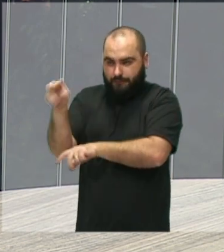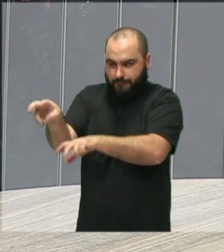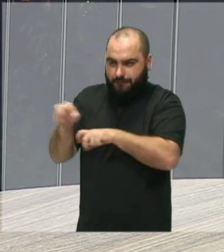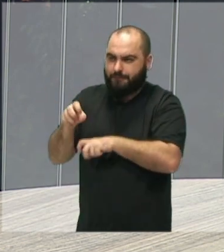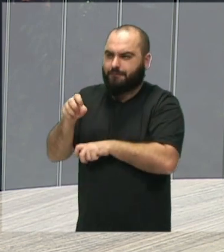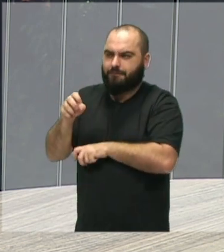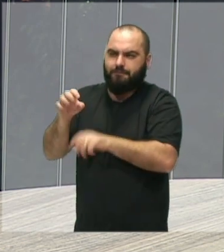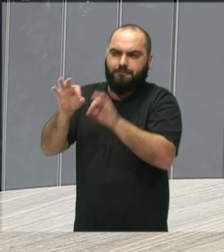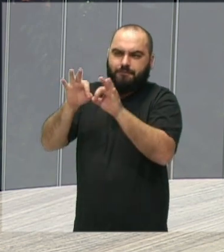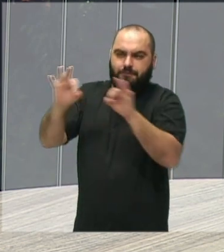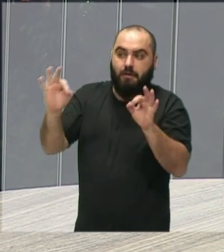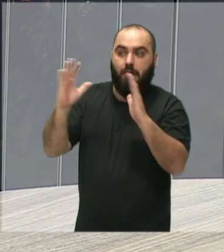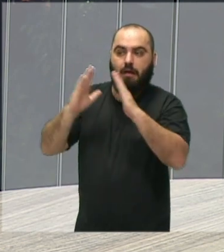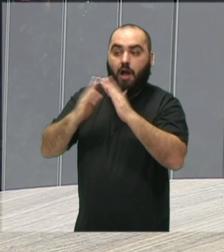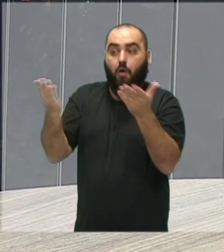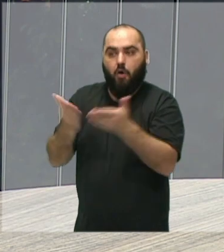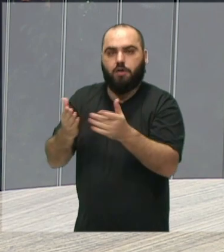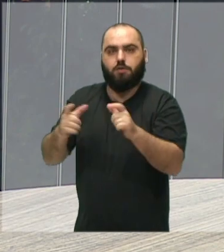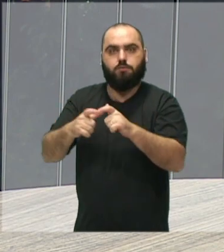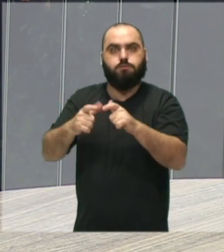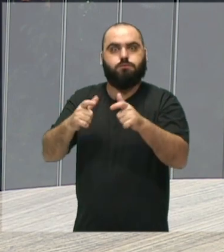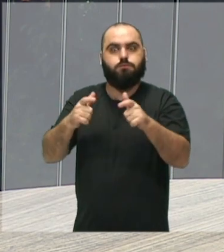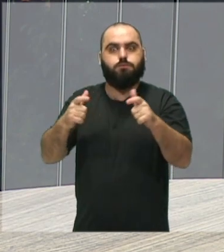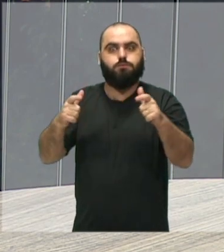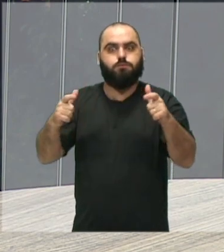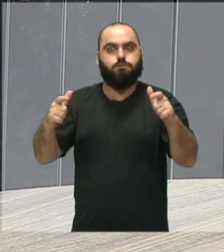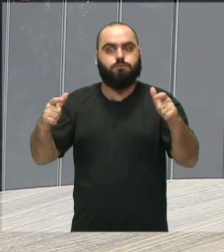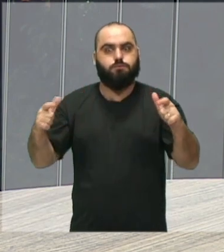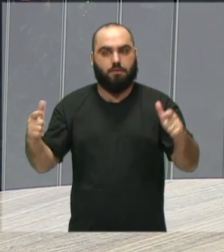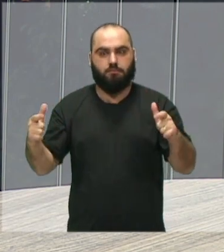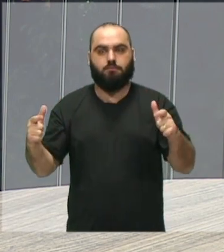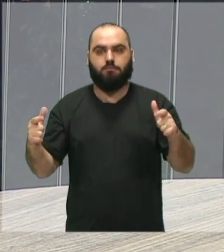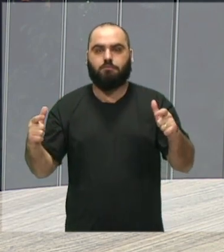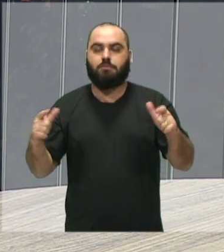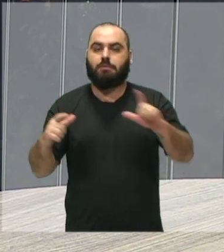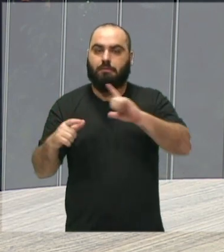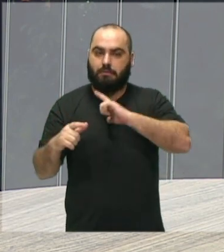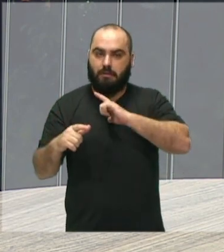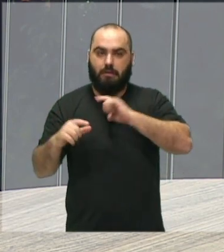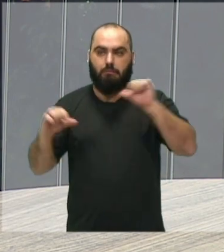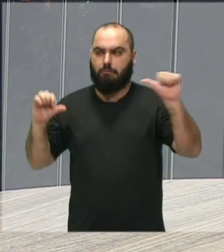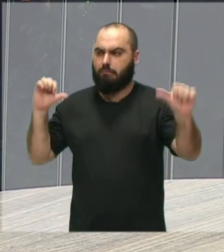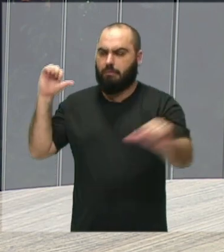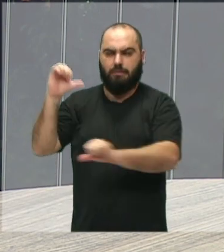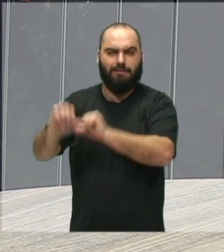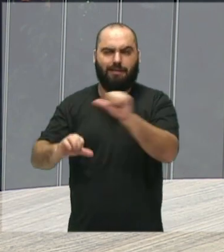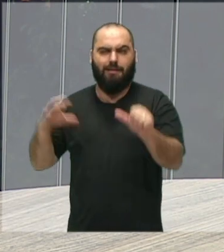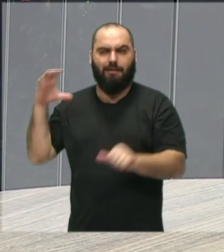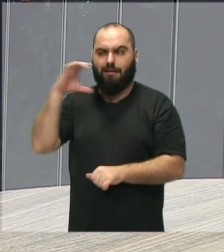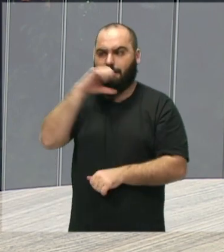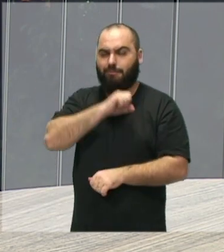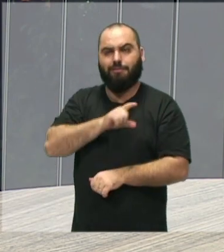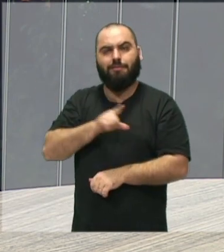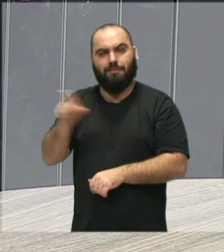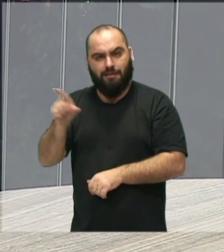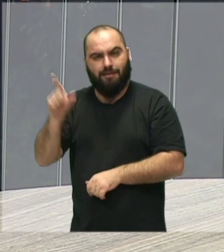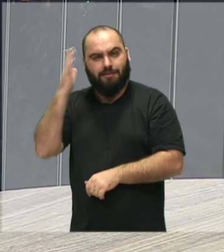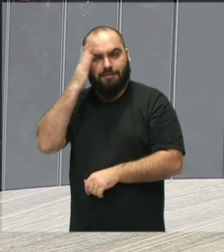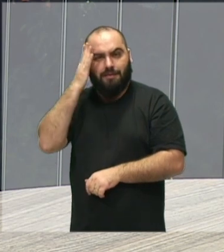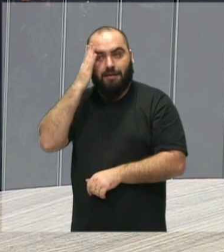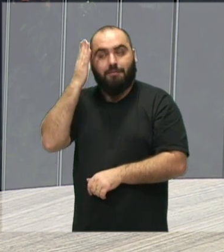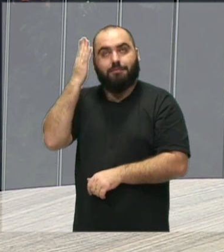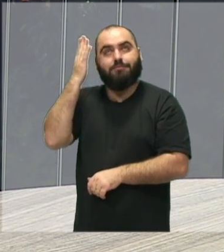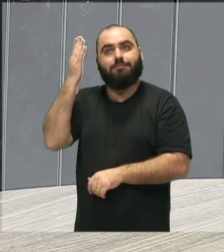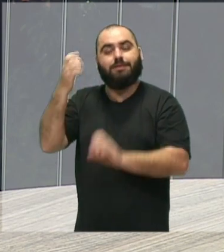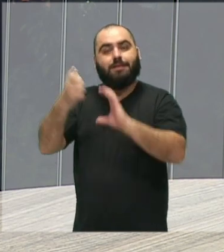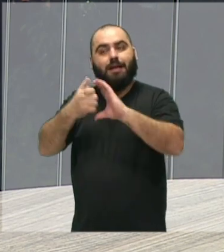fortalece também nessa questão, porque por ser uma zona de expansão, ela está se modificando muito rápido. Então, a gente está perdendo um pouco essa